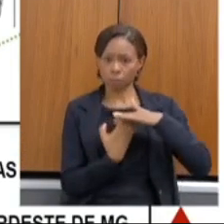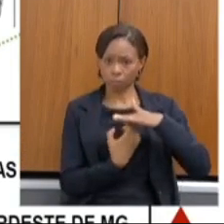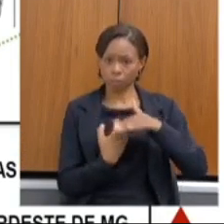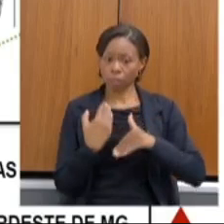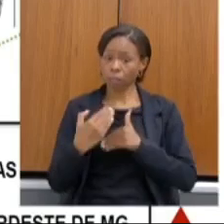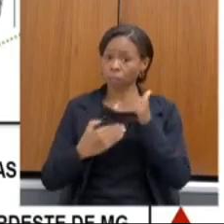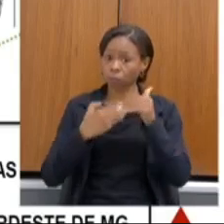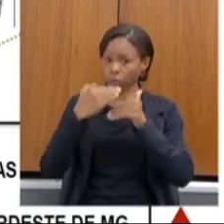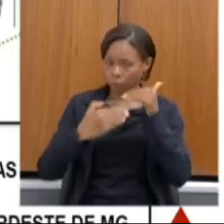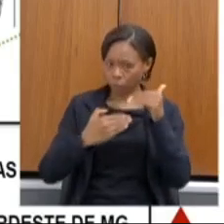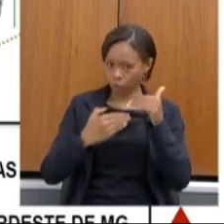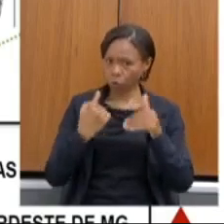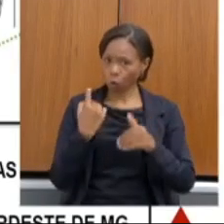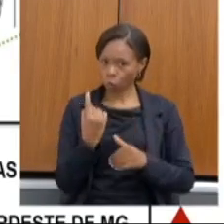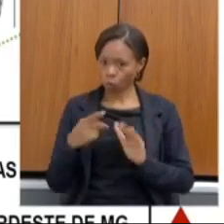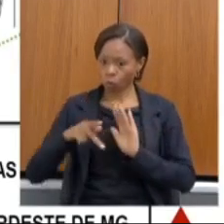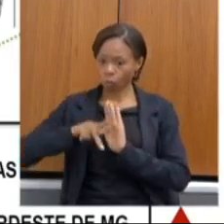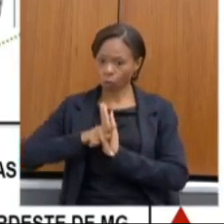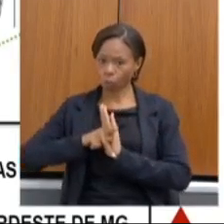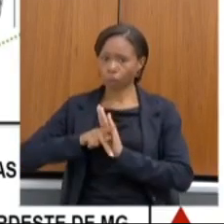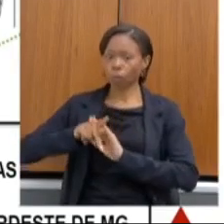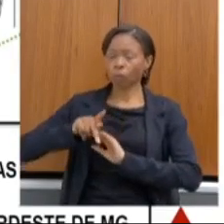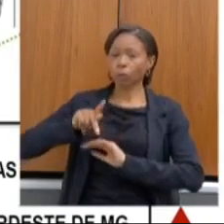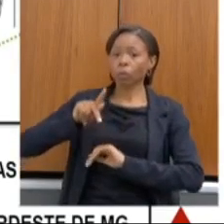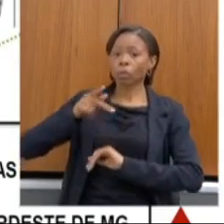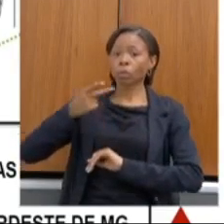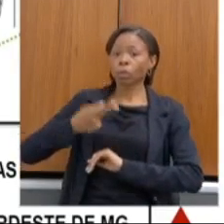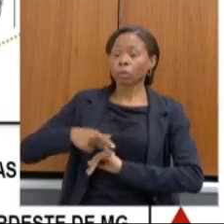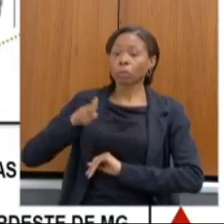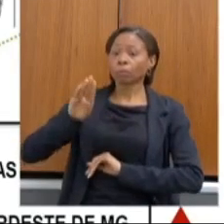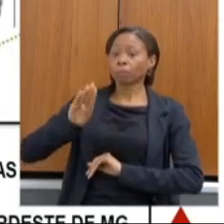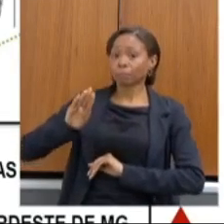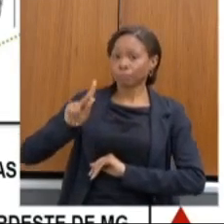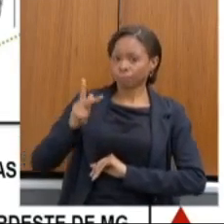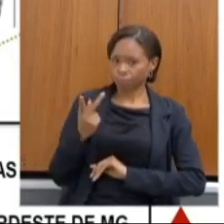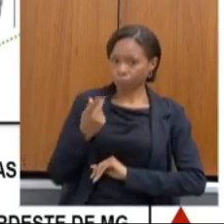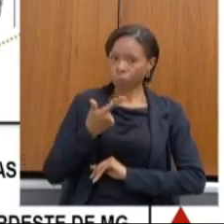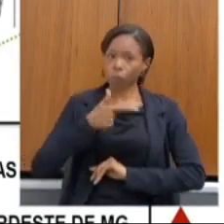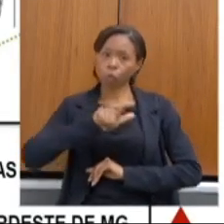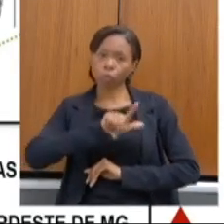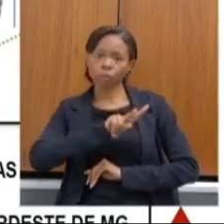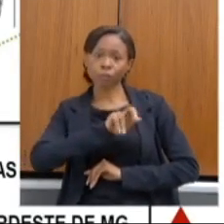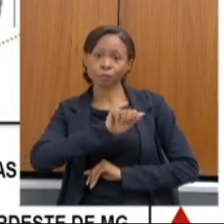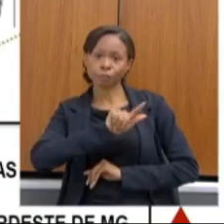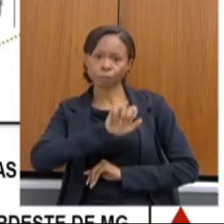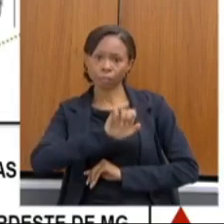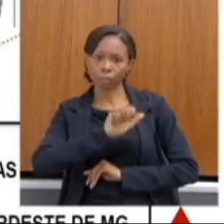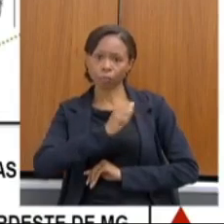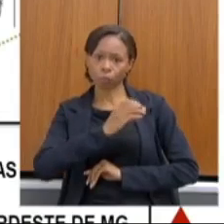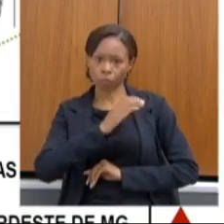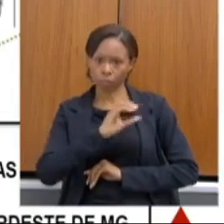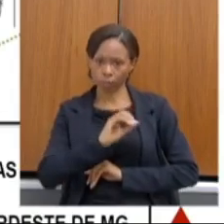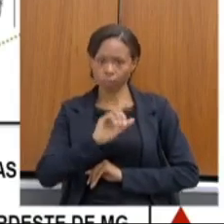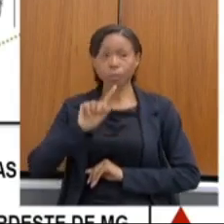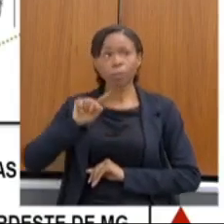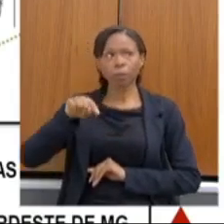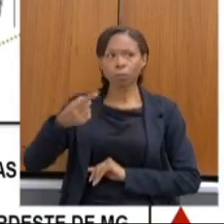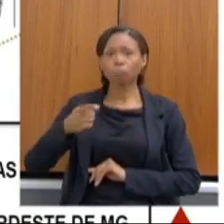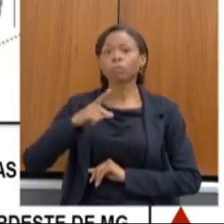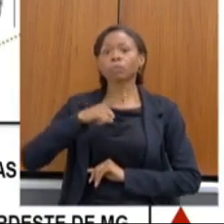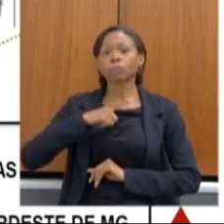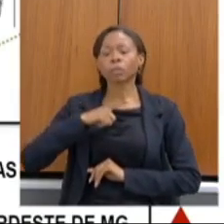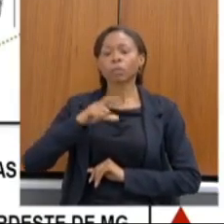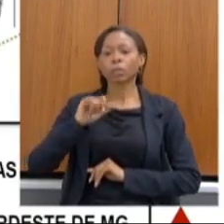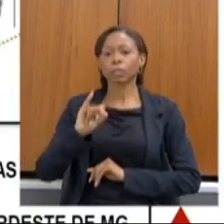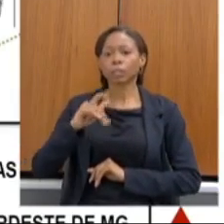de Belo Horizonte e agência de desenvolvimento Metropolitano do Vale do Aço depois nós temos o Ipem que